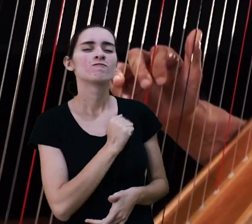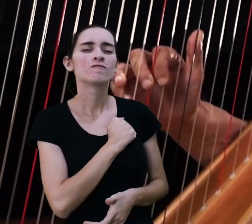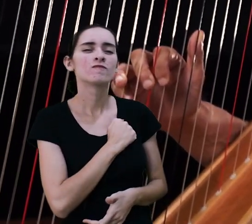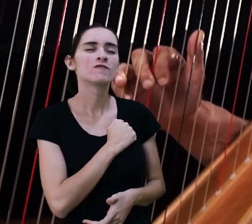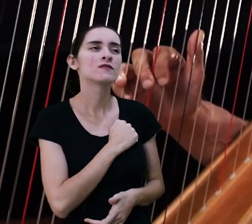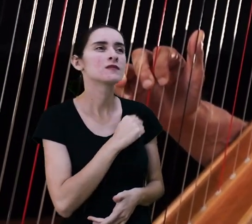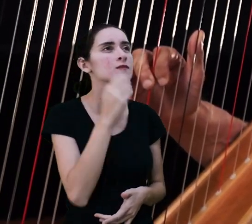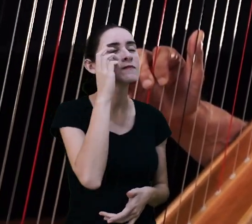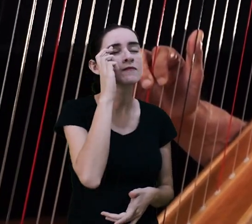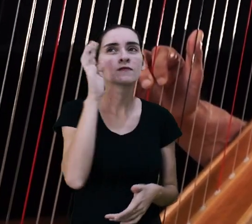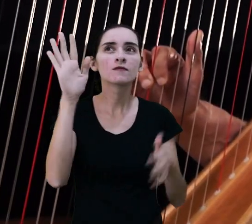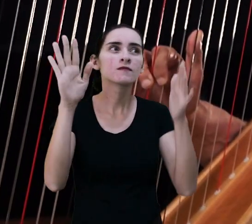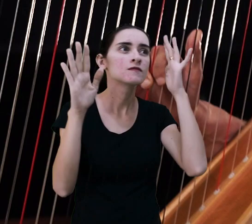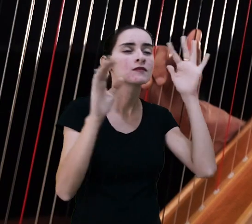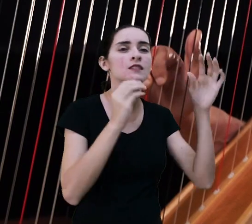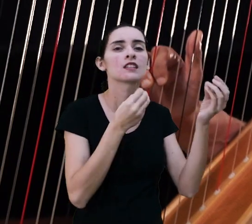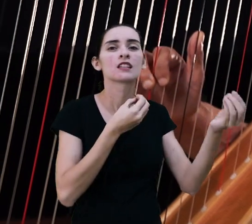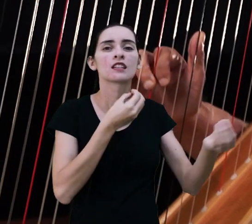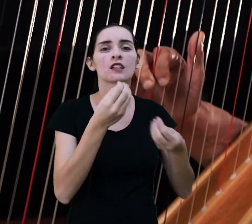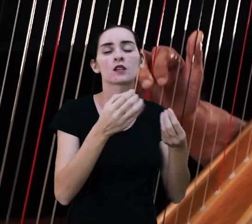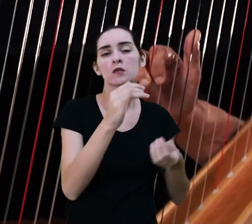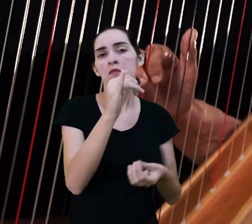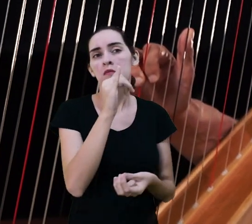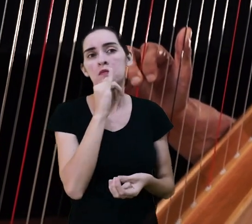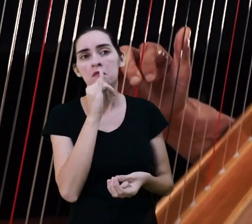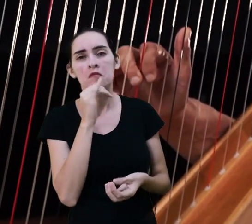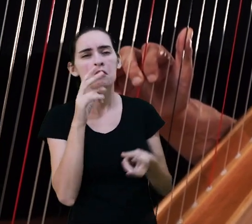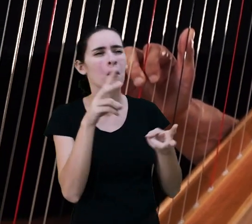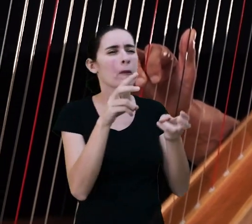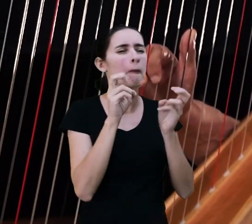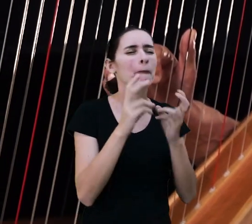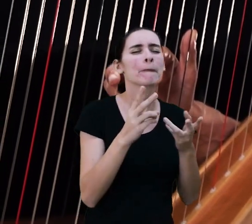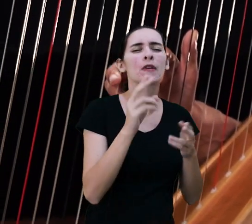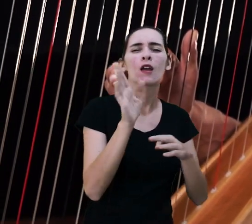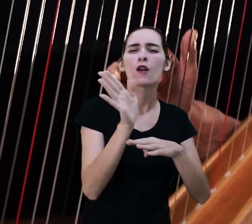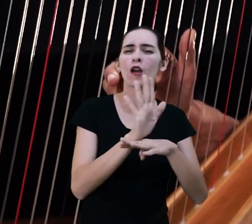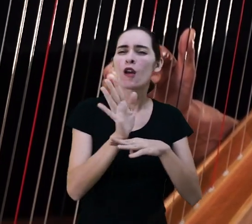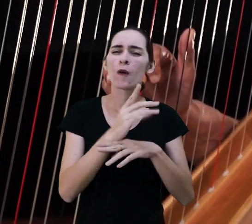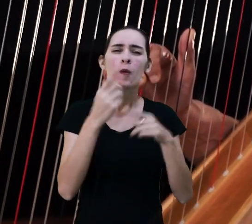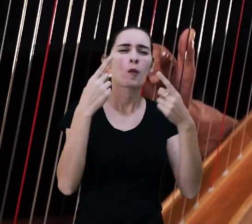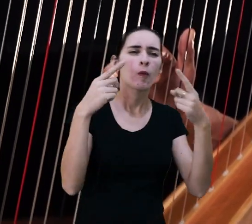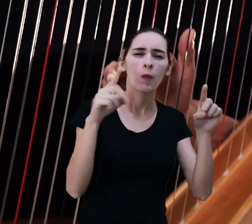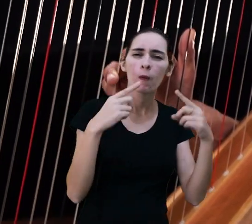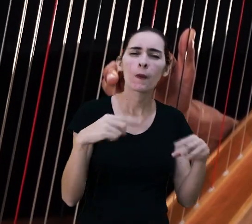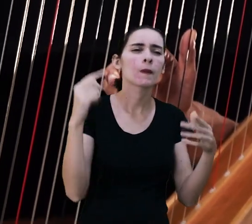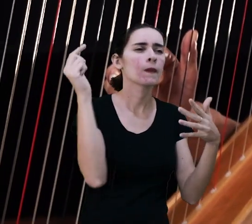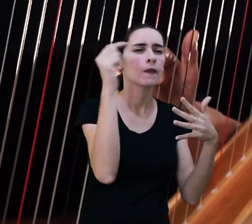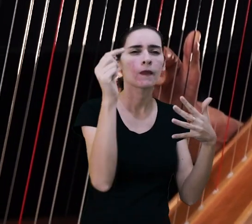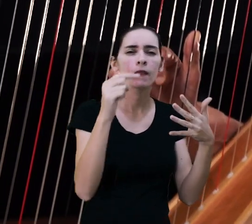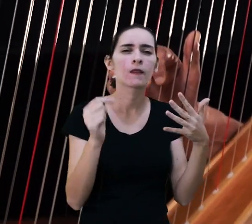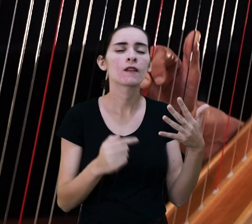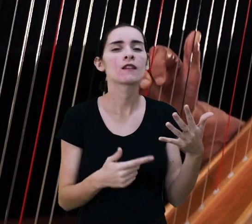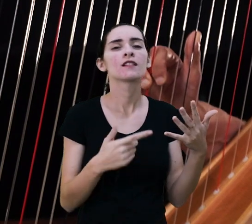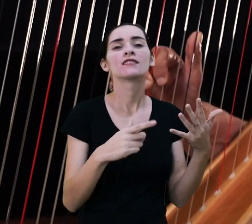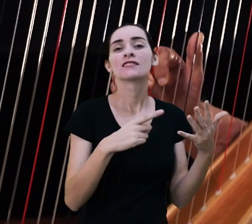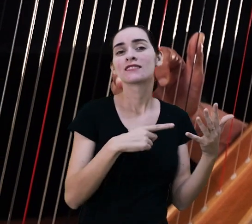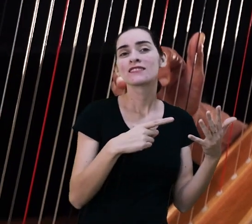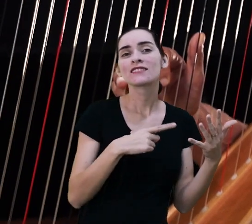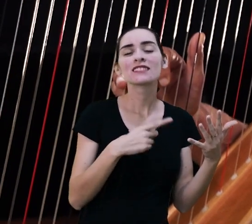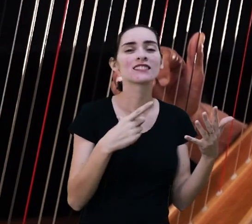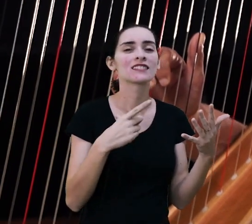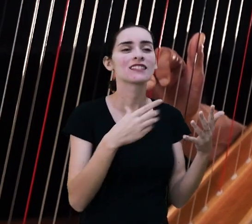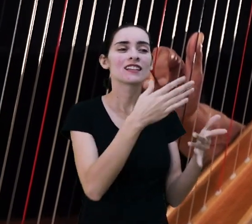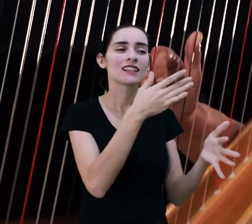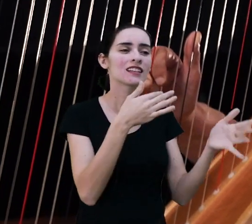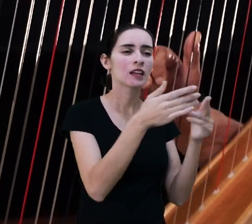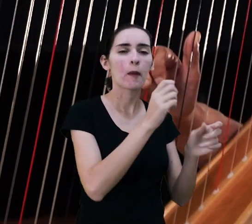vi tantas possibilidades que o instrumento tem. Eu percebi quantos filmes, trilhas, muito filme da Disney. Aparece bastante esse